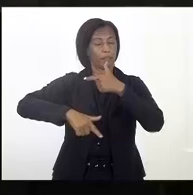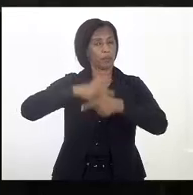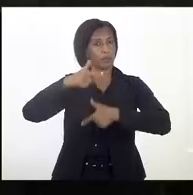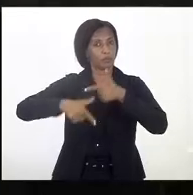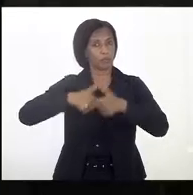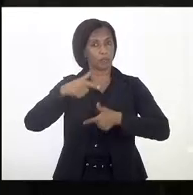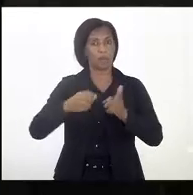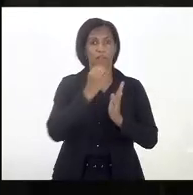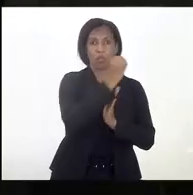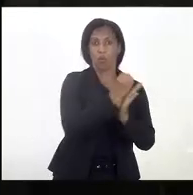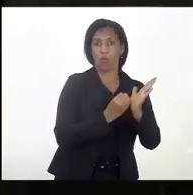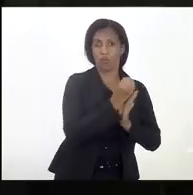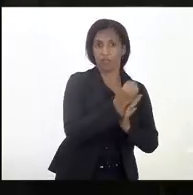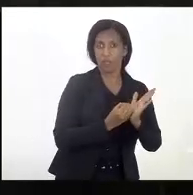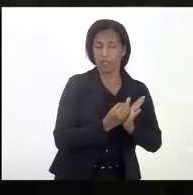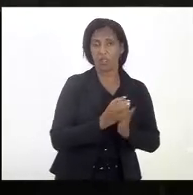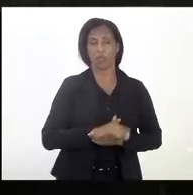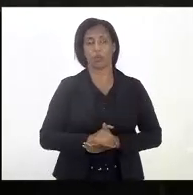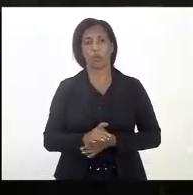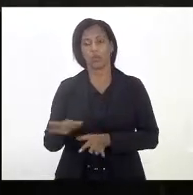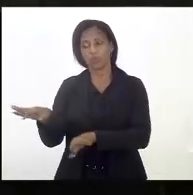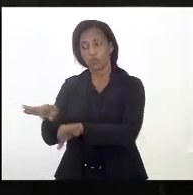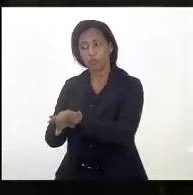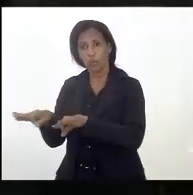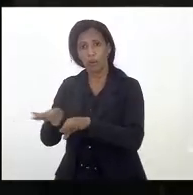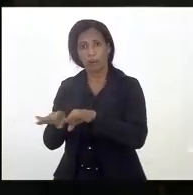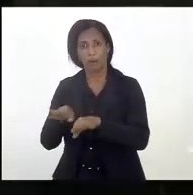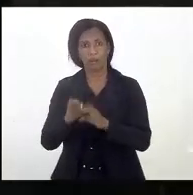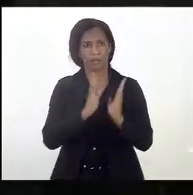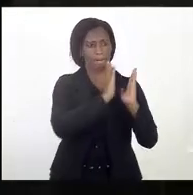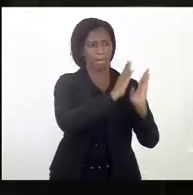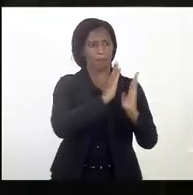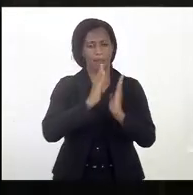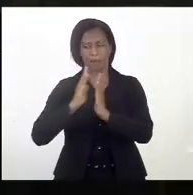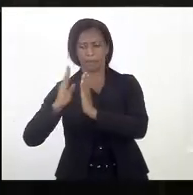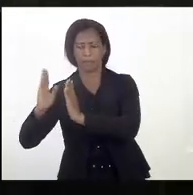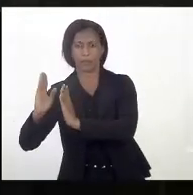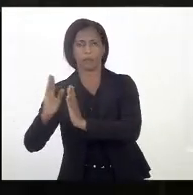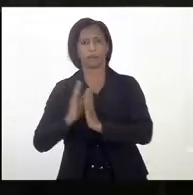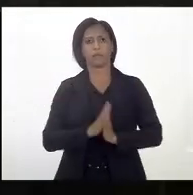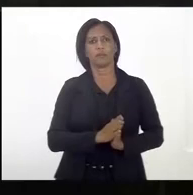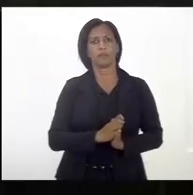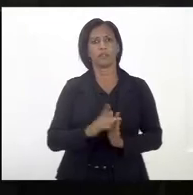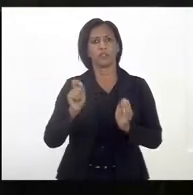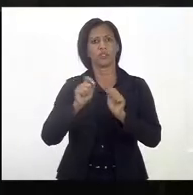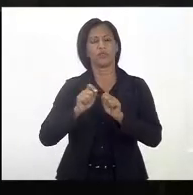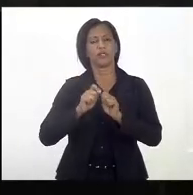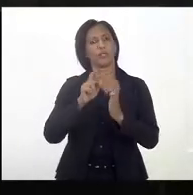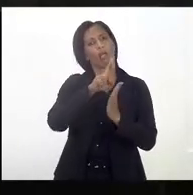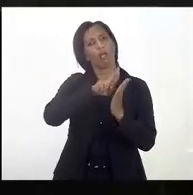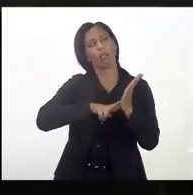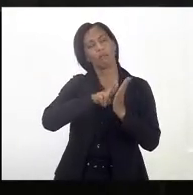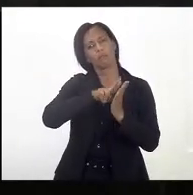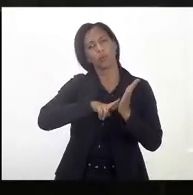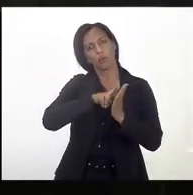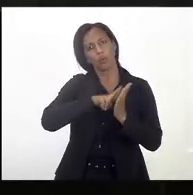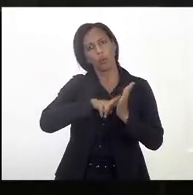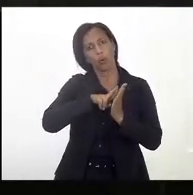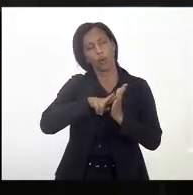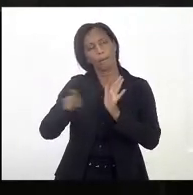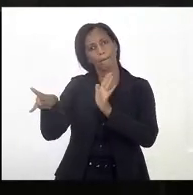de redigir ofícios né de organizar arquivos né de formular relatórios relatórios